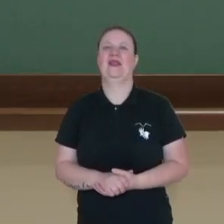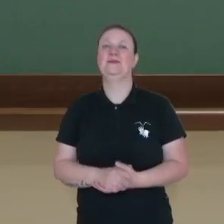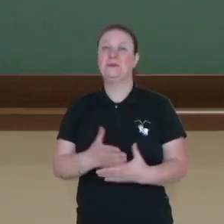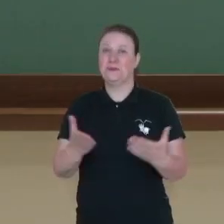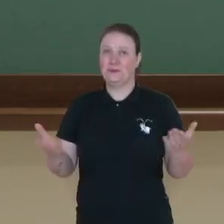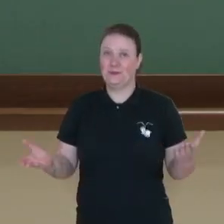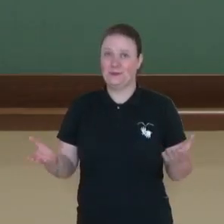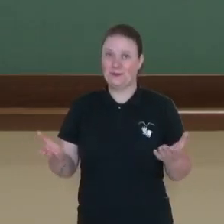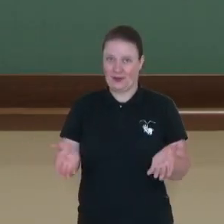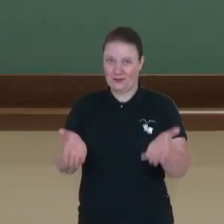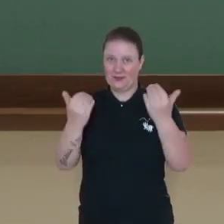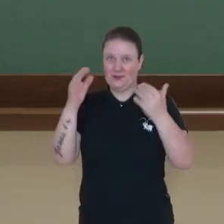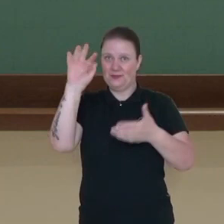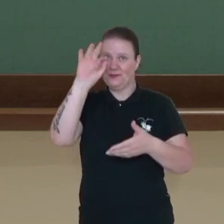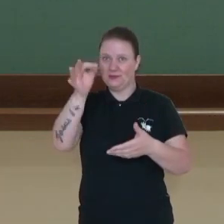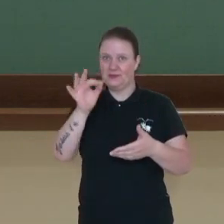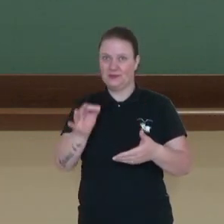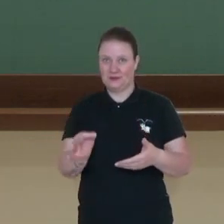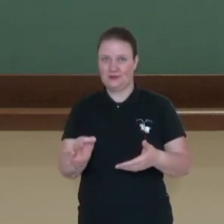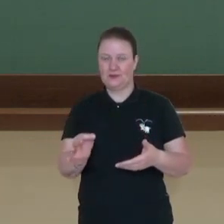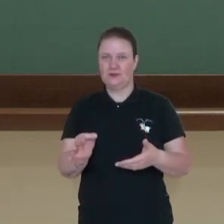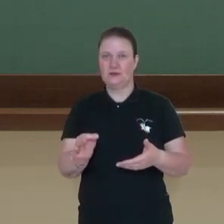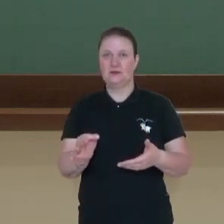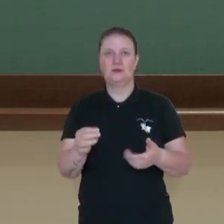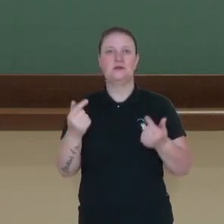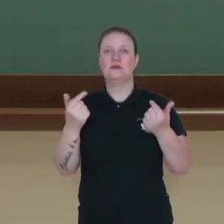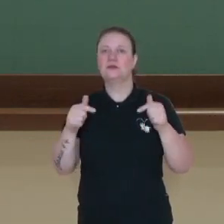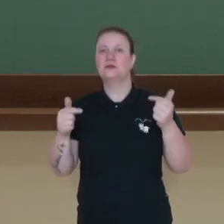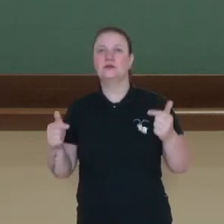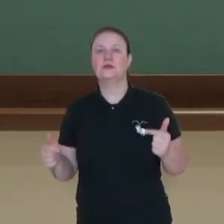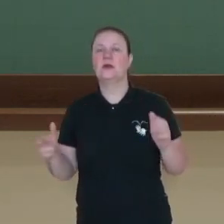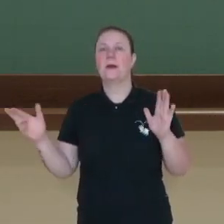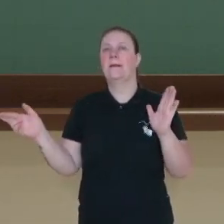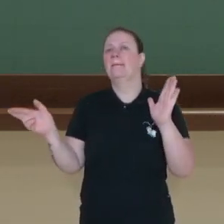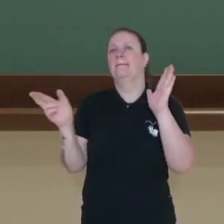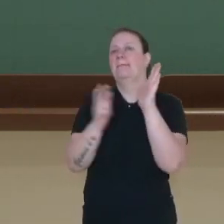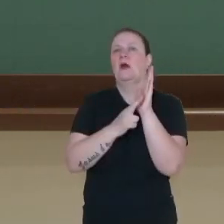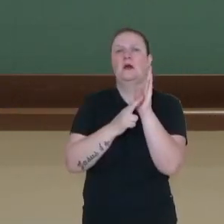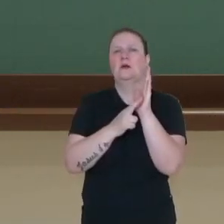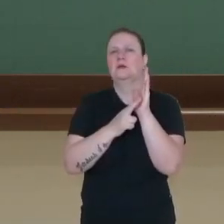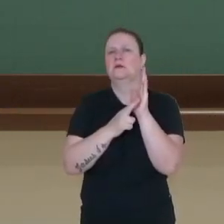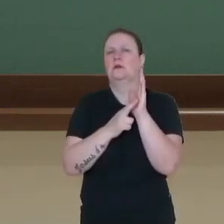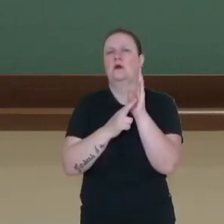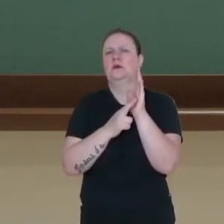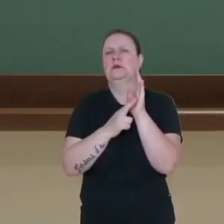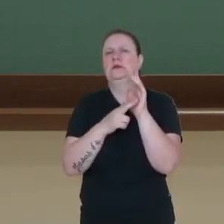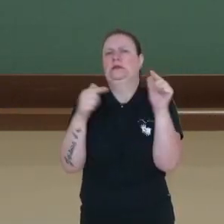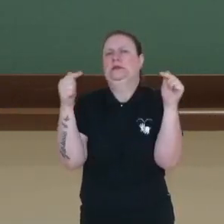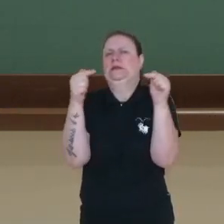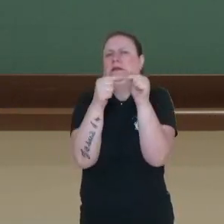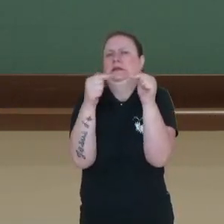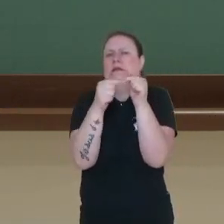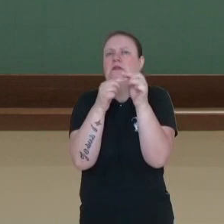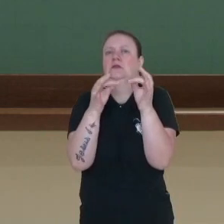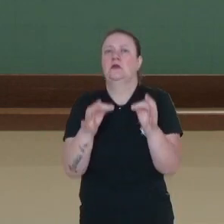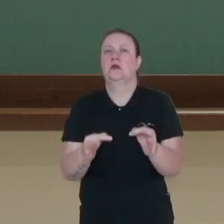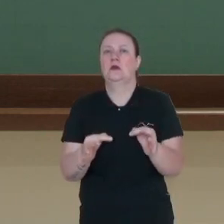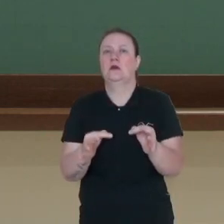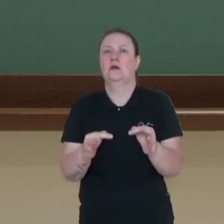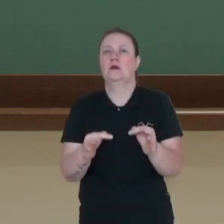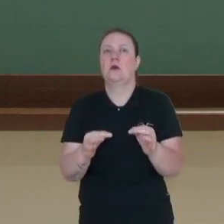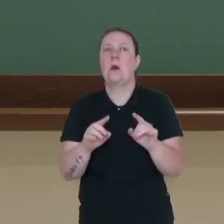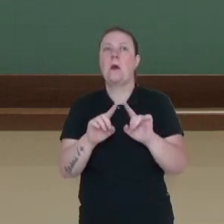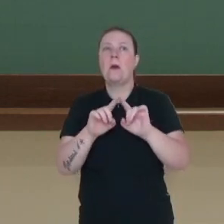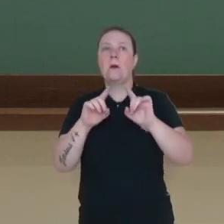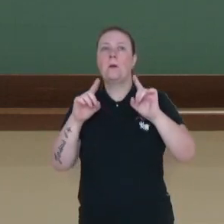Pessoal, vamos corrigir, né? Não há uma resposta, né, para esse exercício que eu possa, de repente,